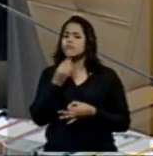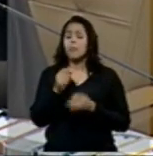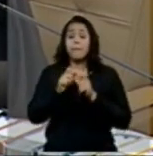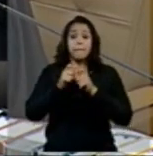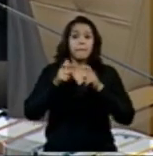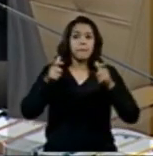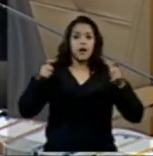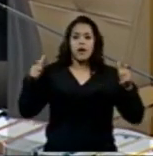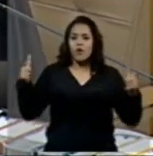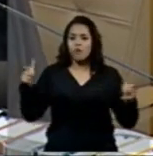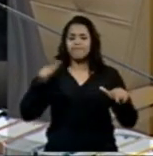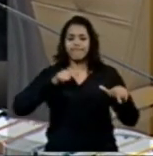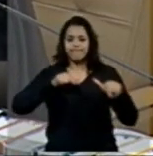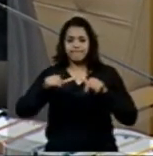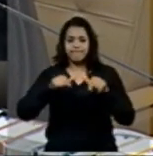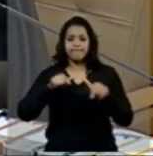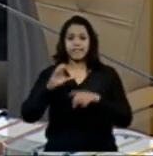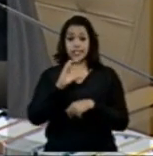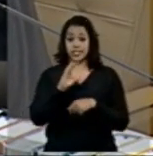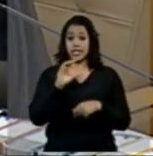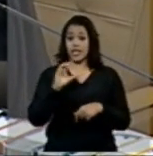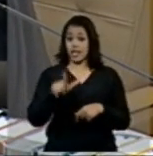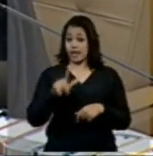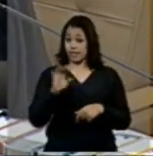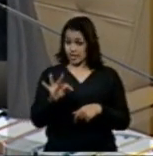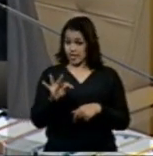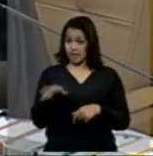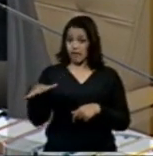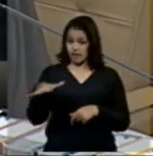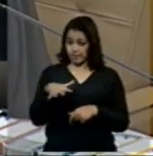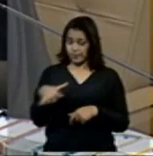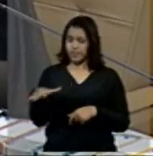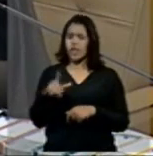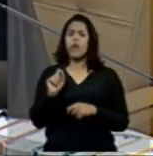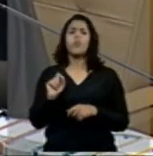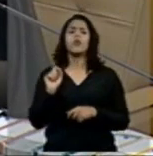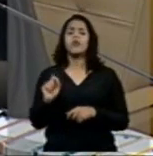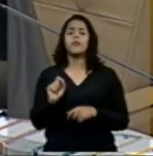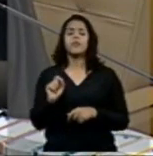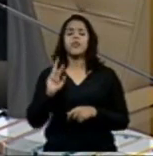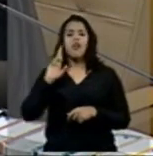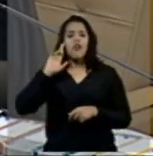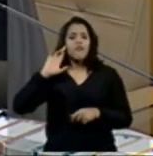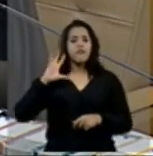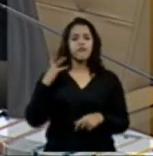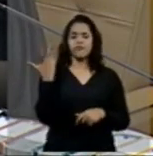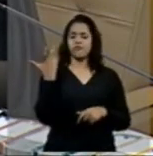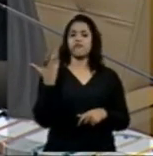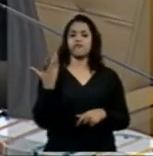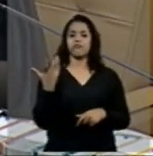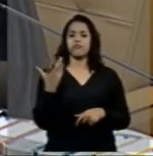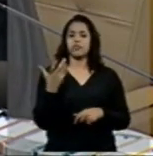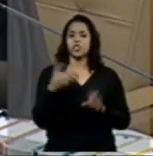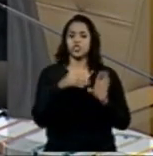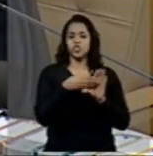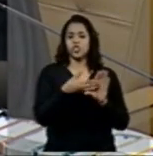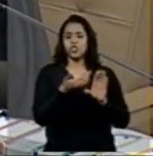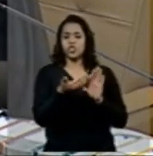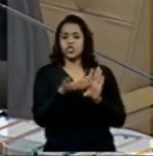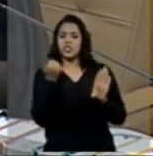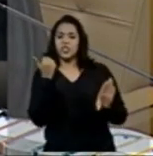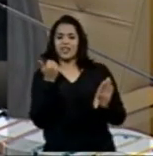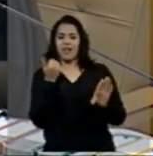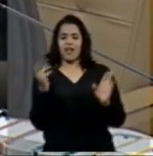maior trabalhista em atividade, seria um fenômeno pelo qual se dissocia